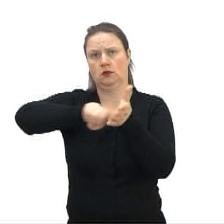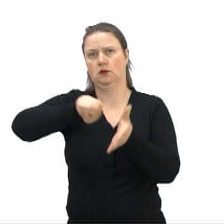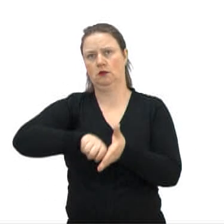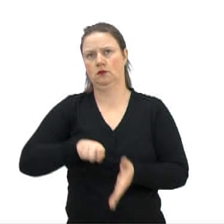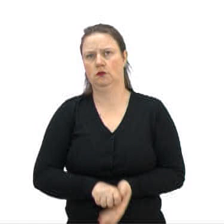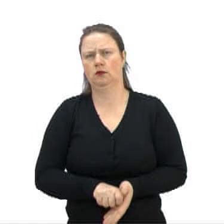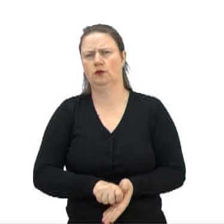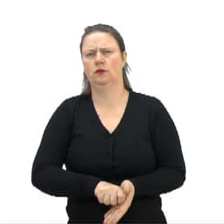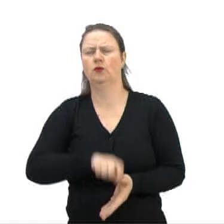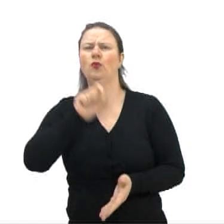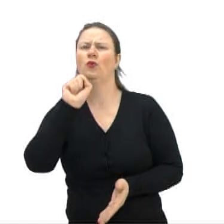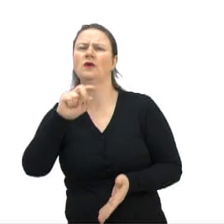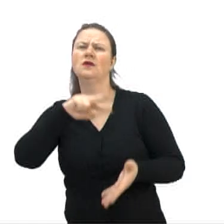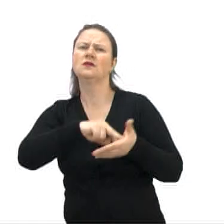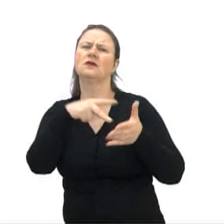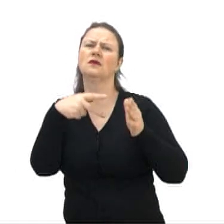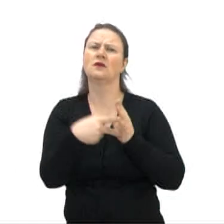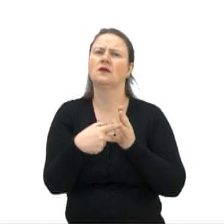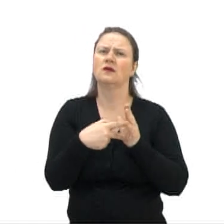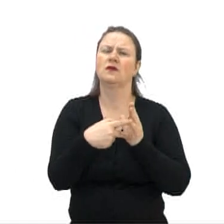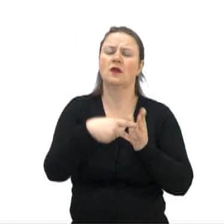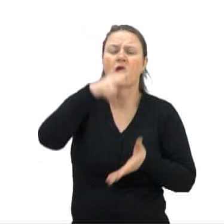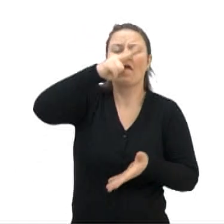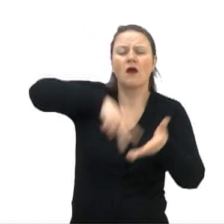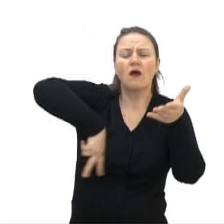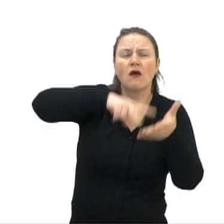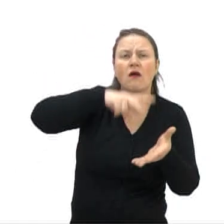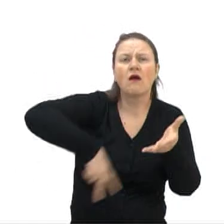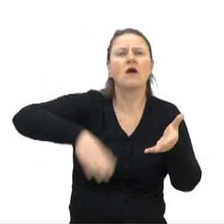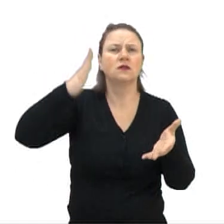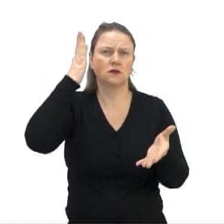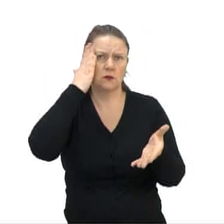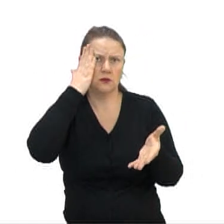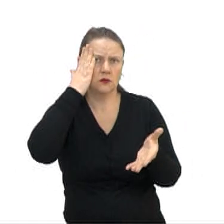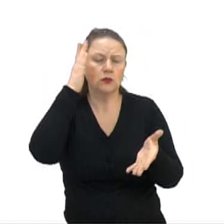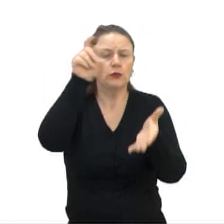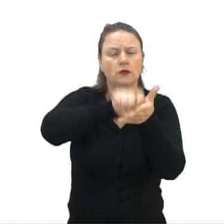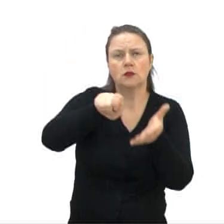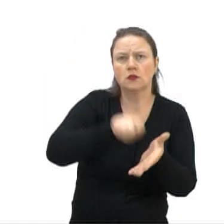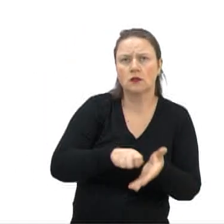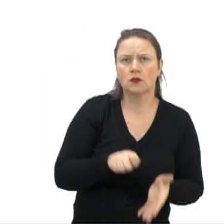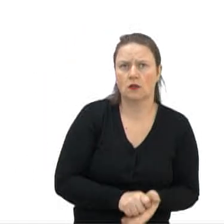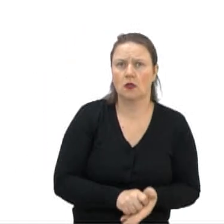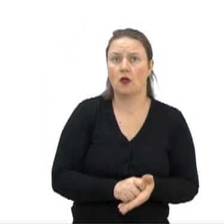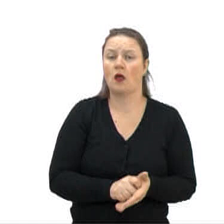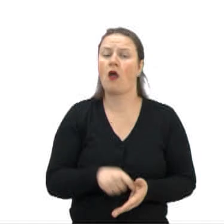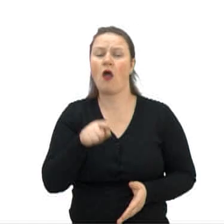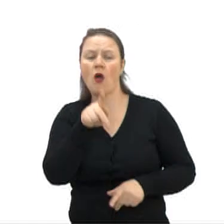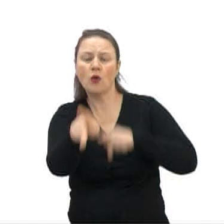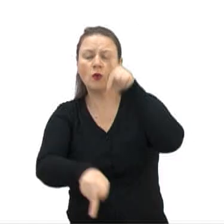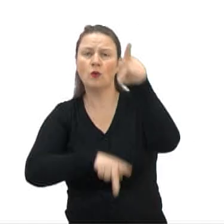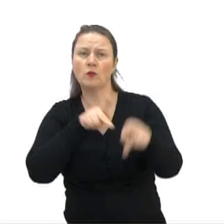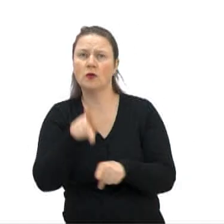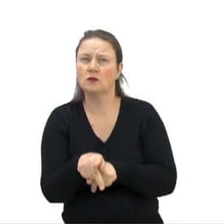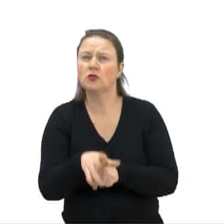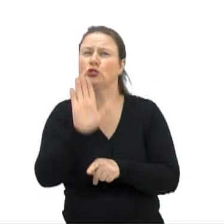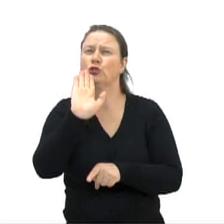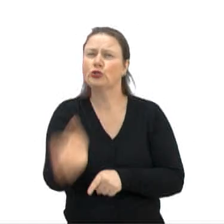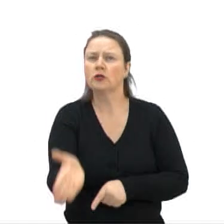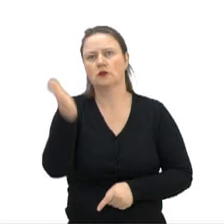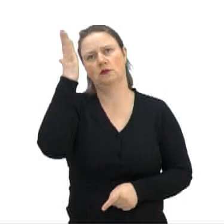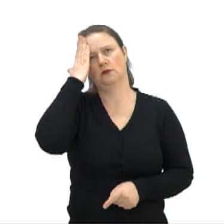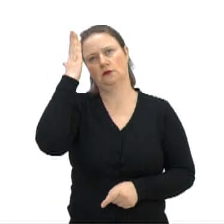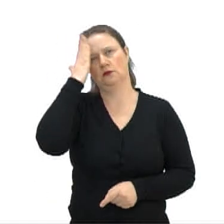expressão alfabetizada funcionalmente? Porque diz, ó, apesar do percentual da população